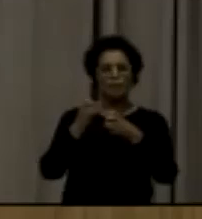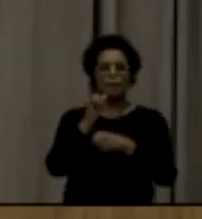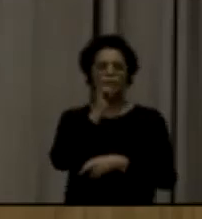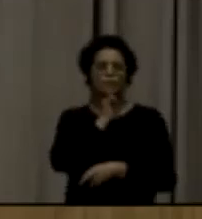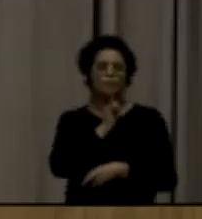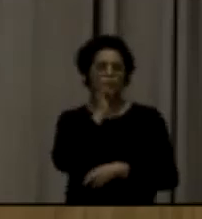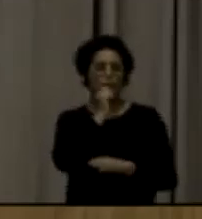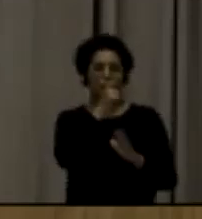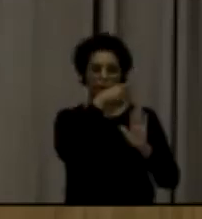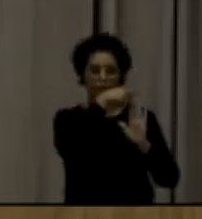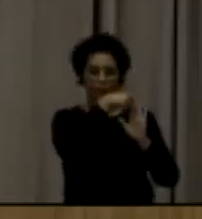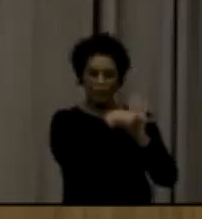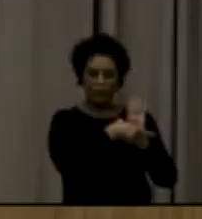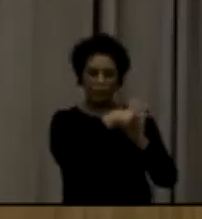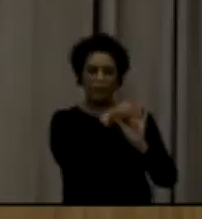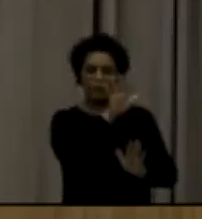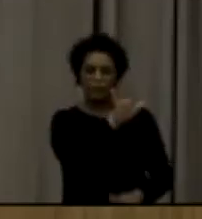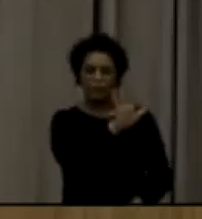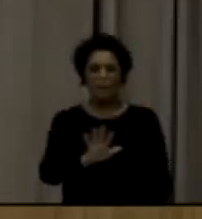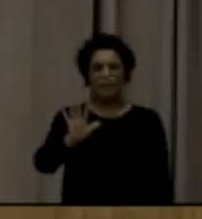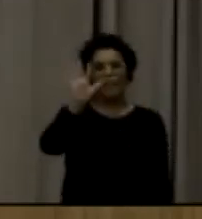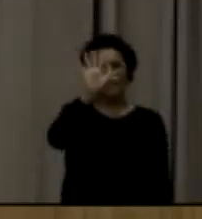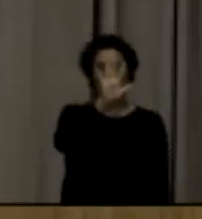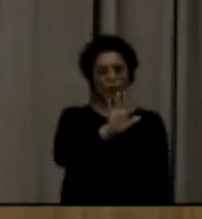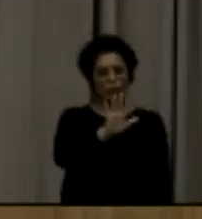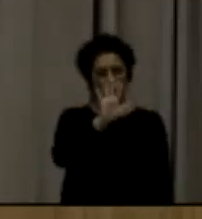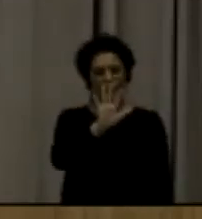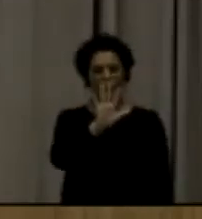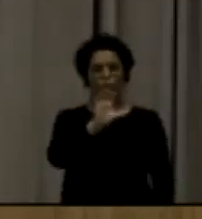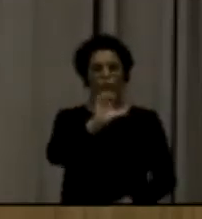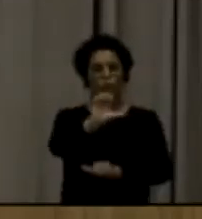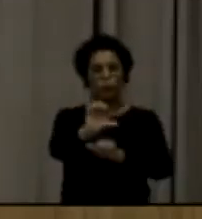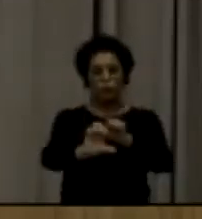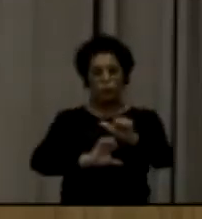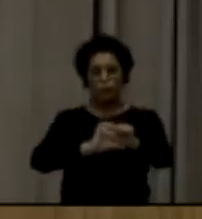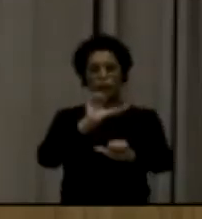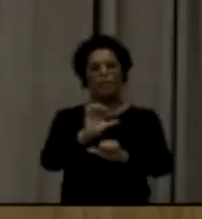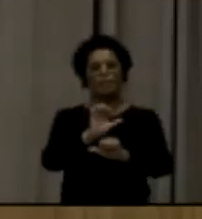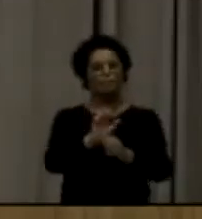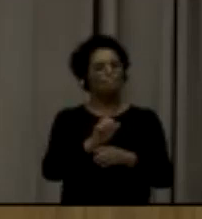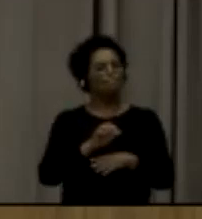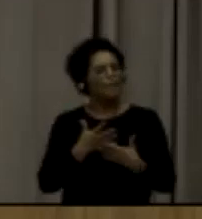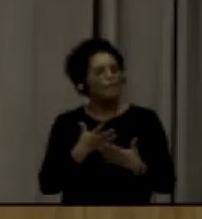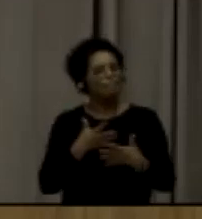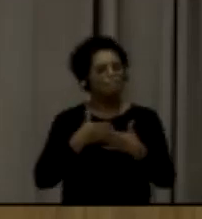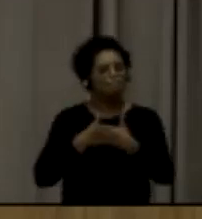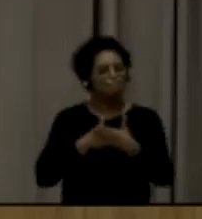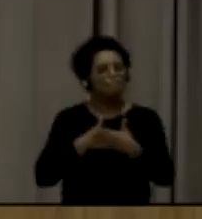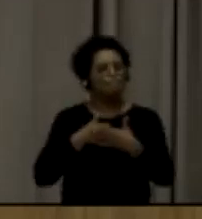os projetos nacionais de transformação têm grande resistência. E a